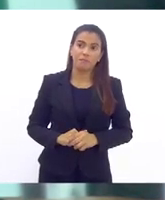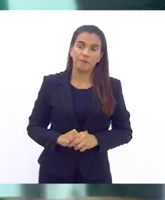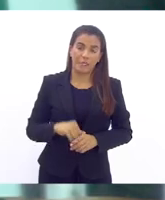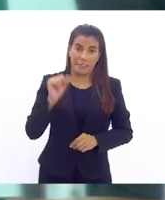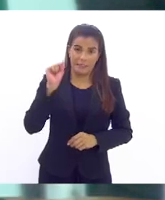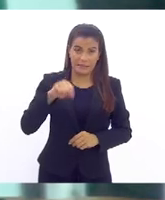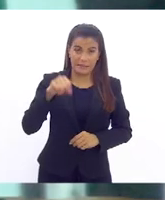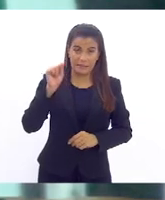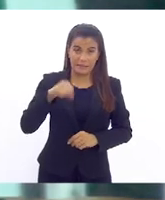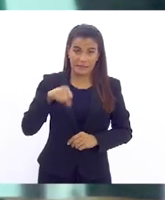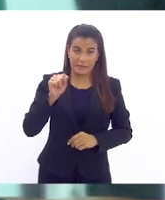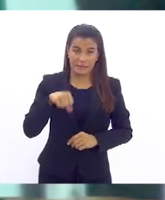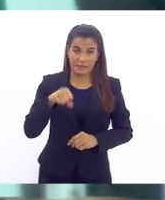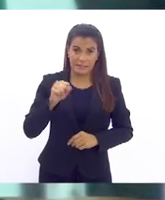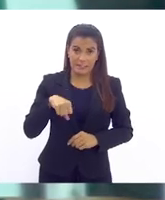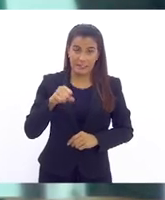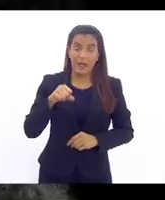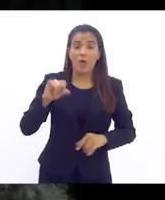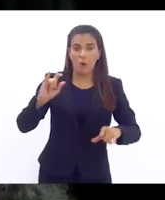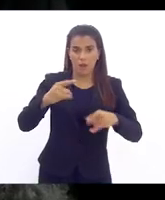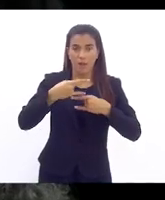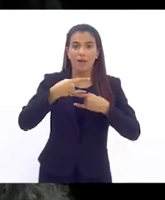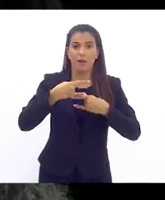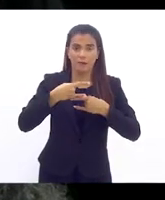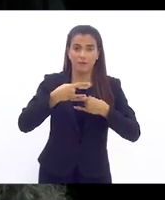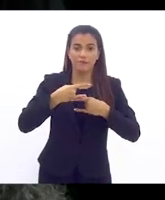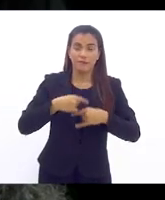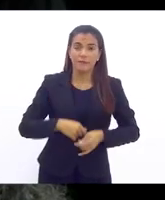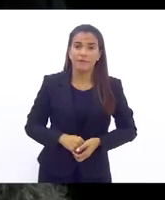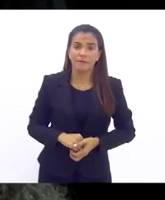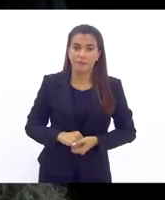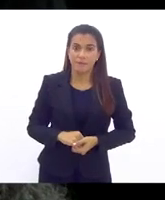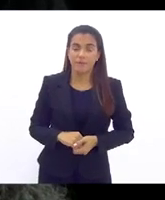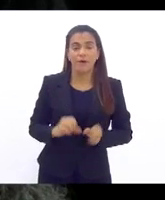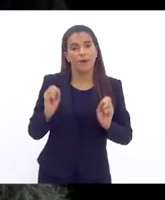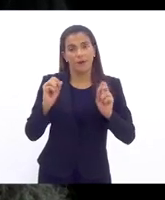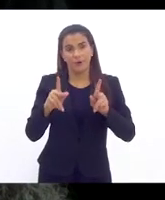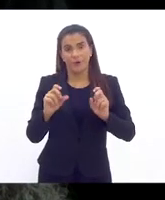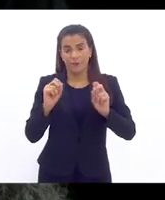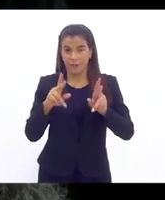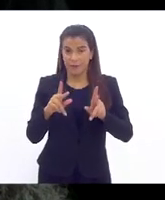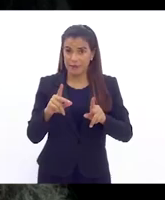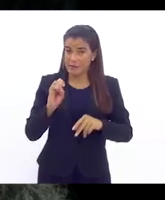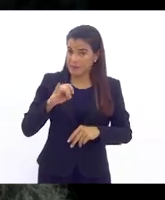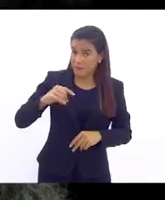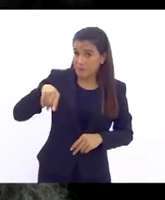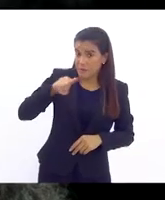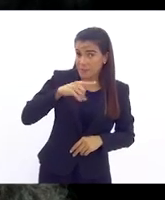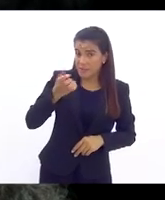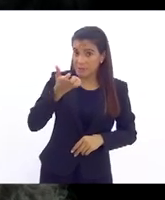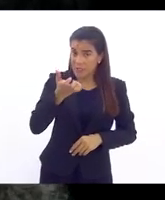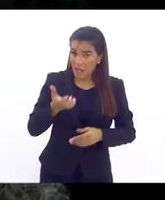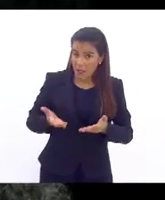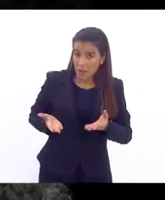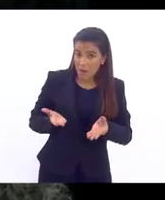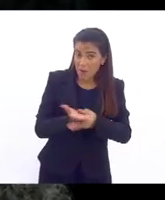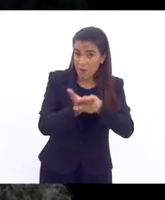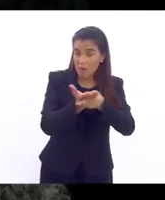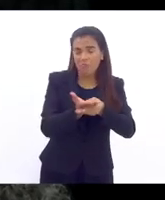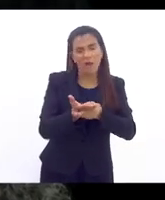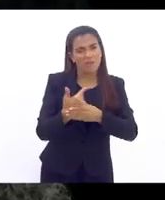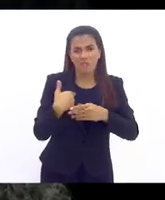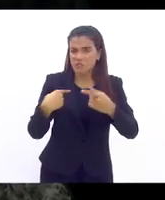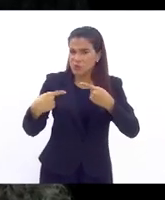sim vai ser uma live tá agora se vocês quiserem entrar com ação a gente vai discutir isso